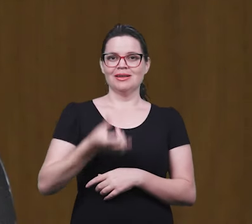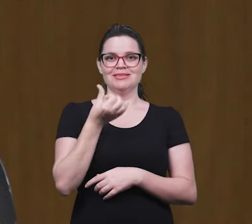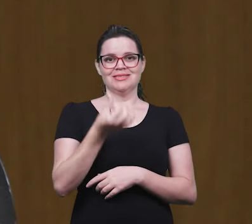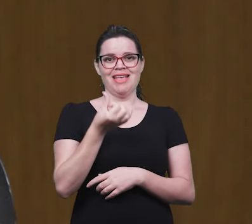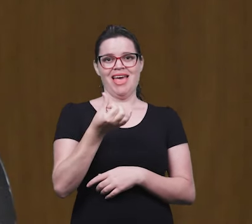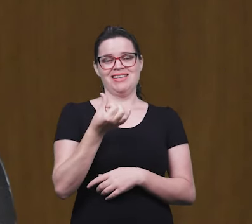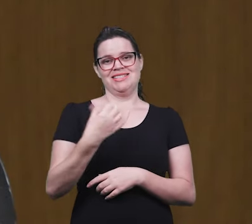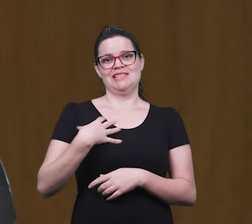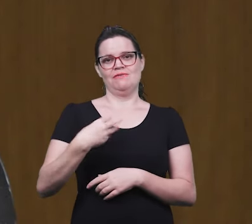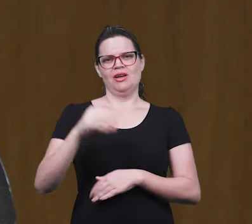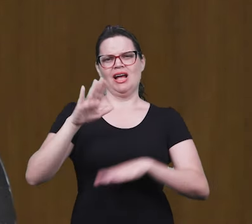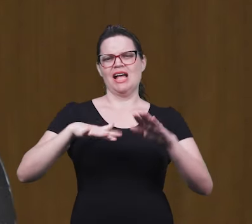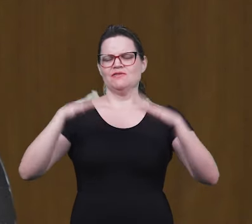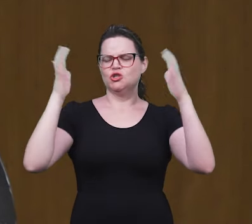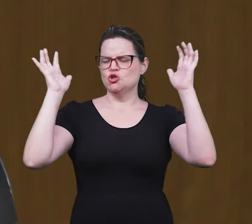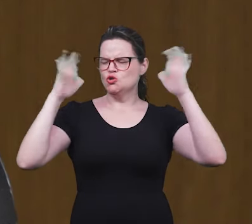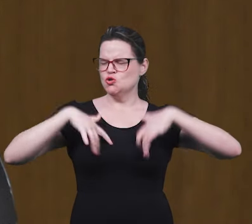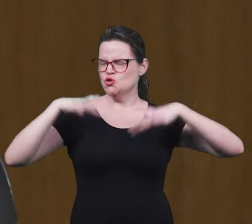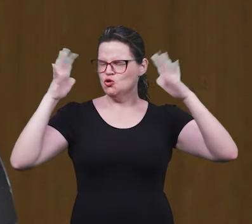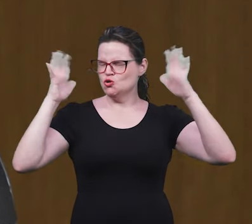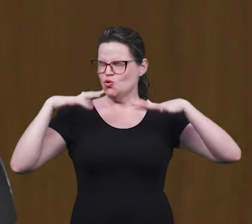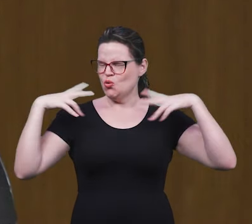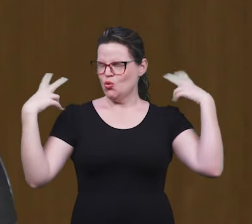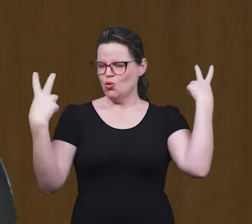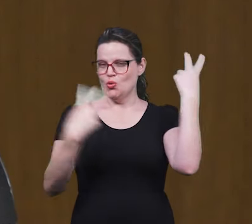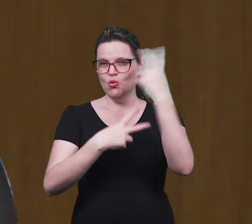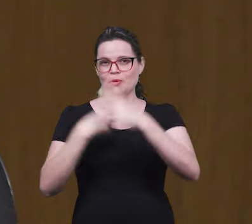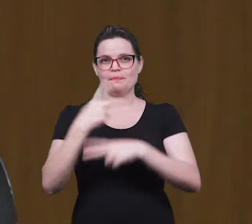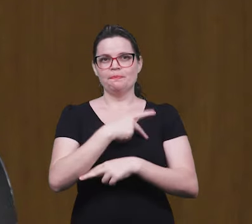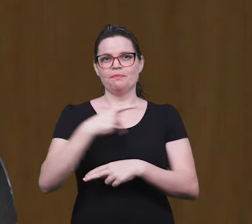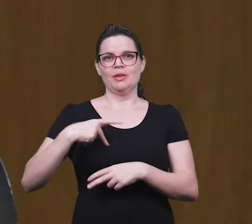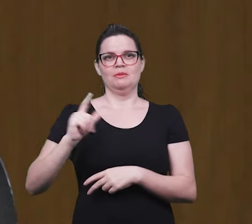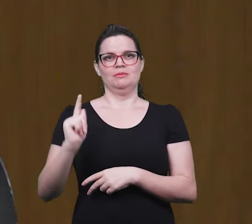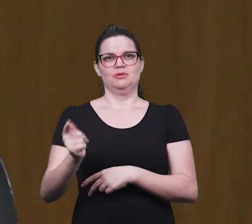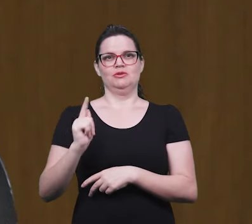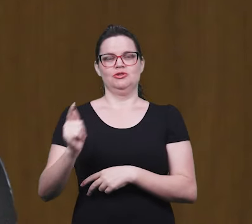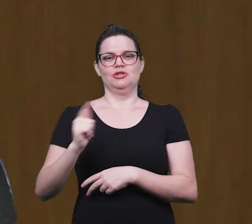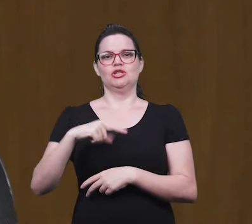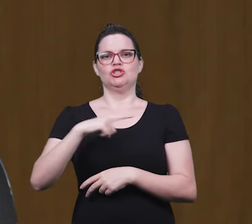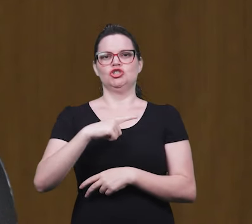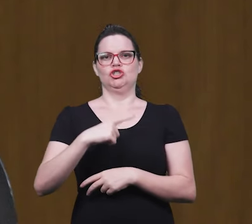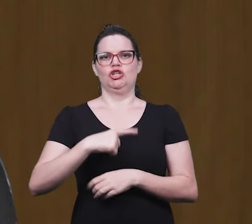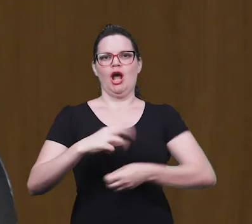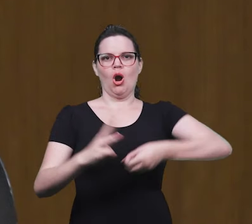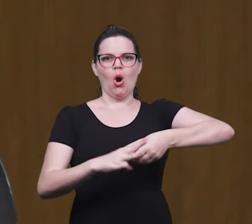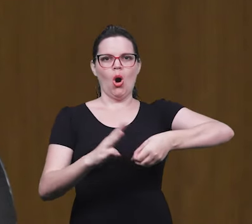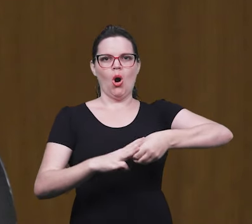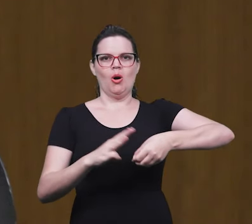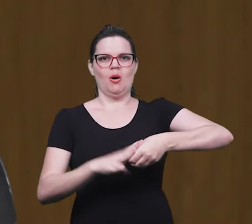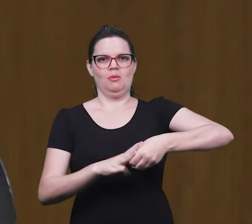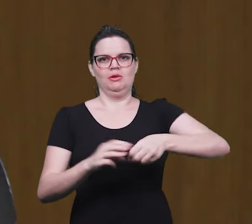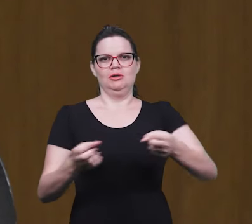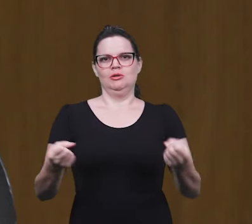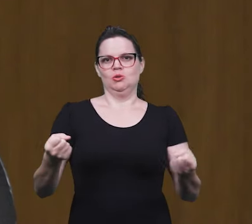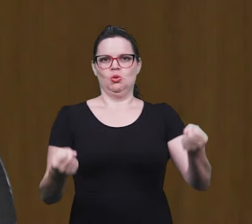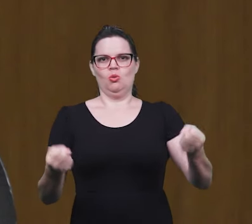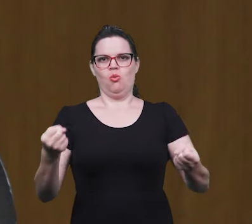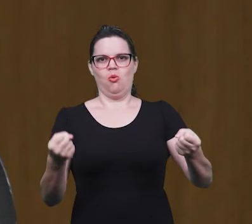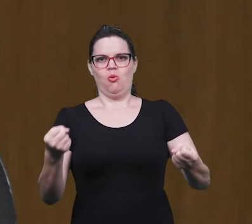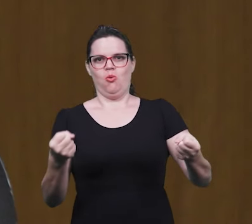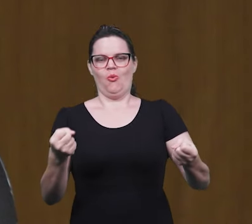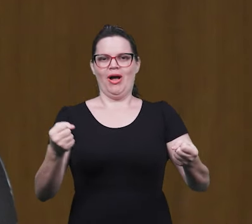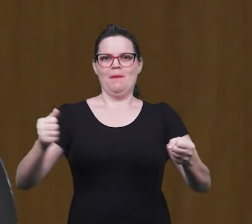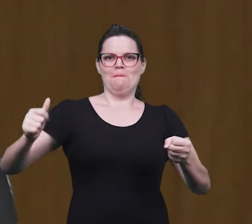entravam, às vezes chovendo, uma tempestade. Pastor Gedeuti parava com a Kombi lá, entrava aquela meninada